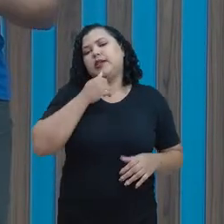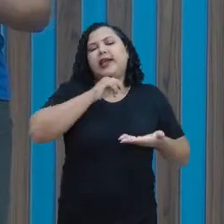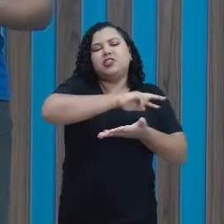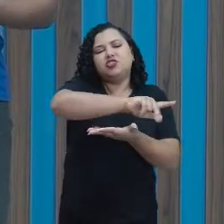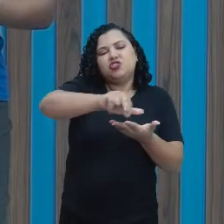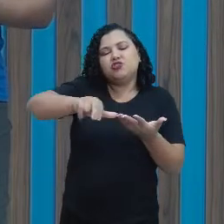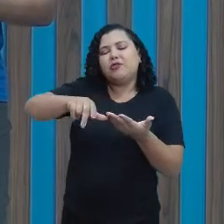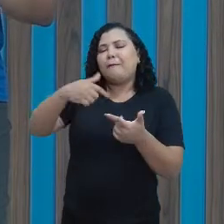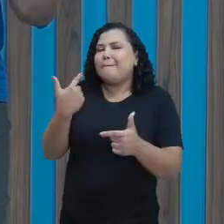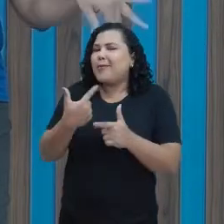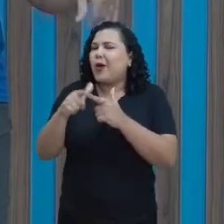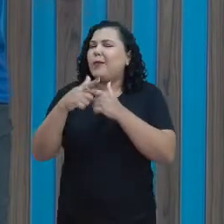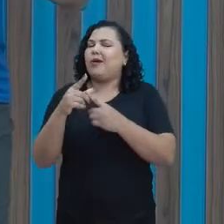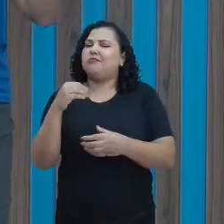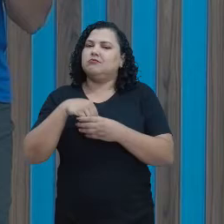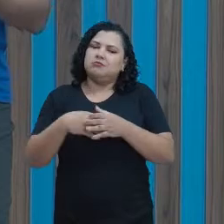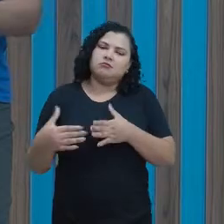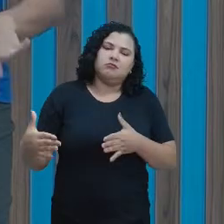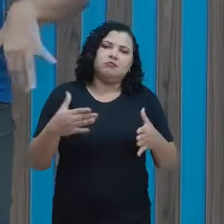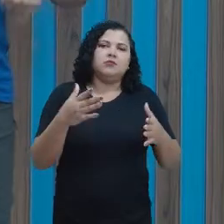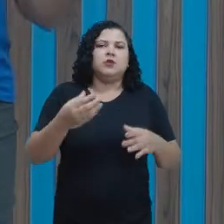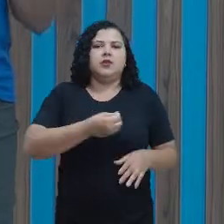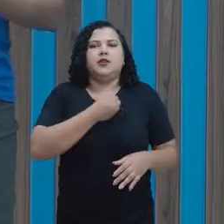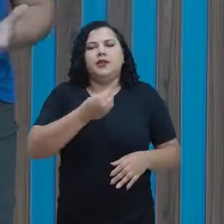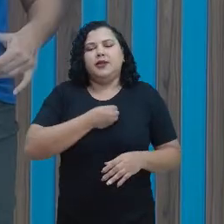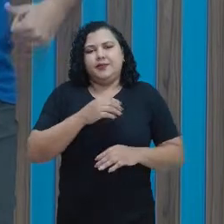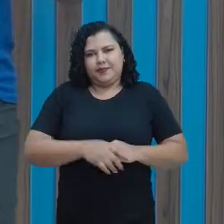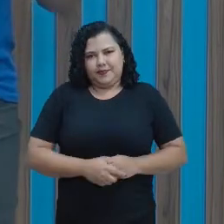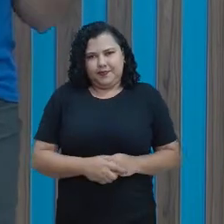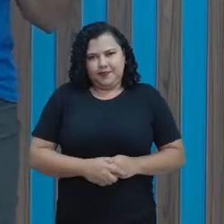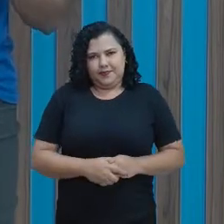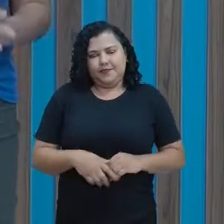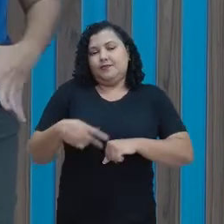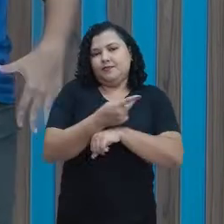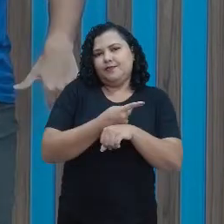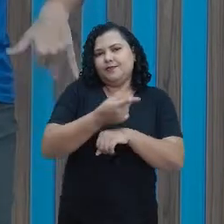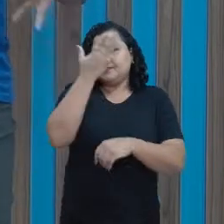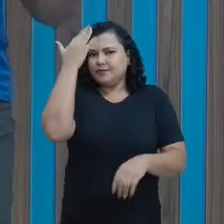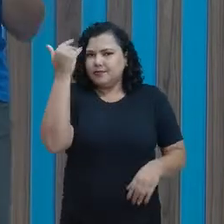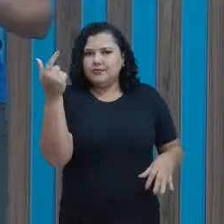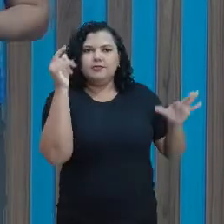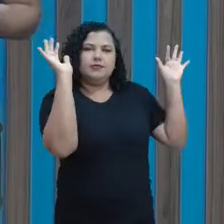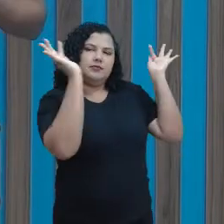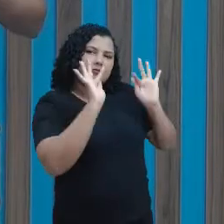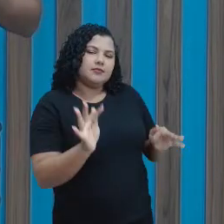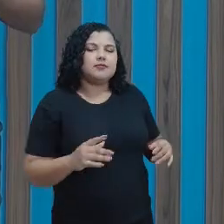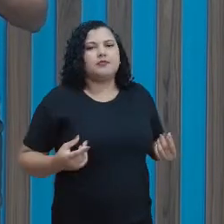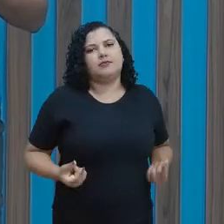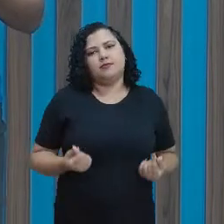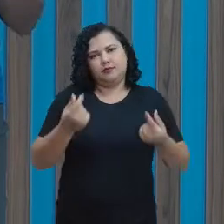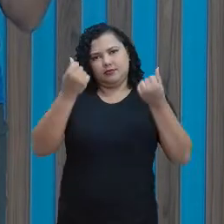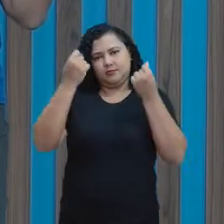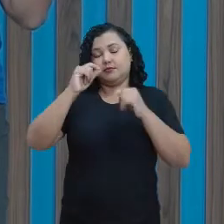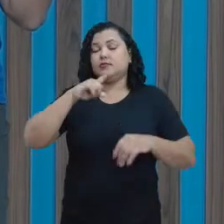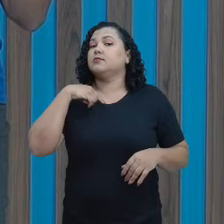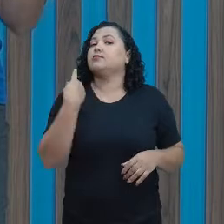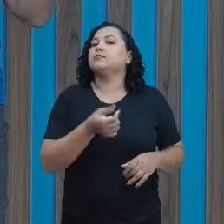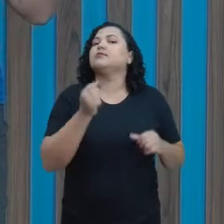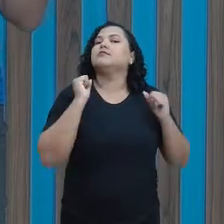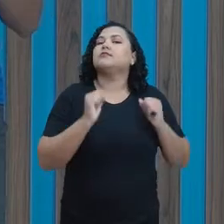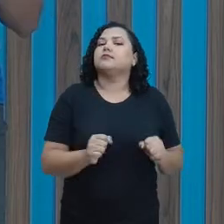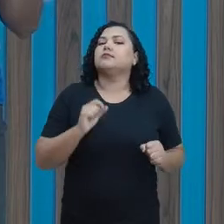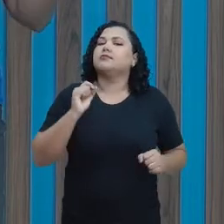adversidades na vida e que a gente esteja em constante busca da fama, da felicidade, da fortuna, a gente